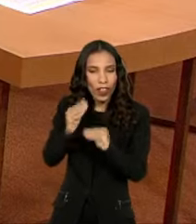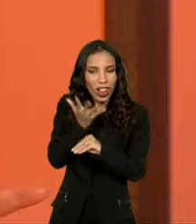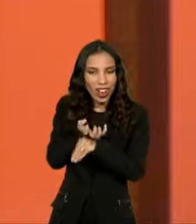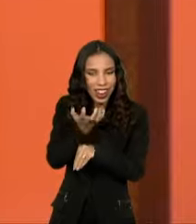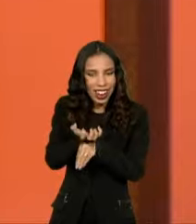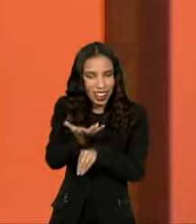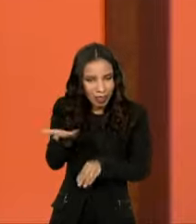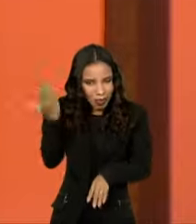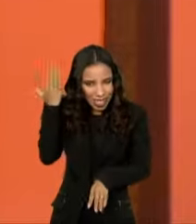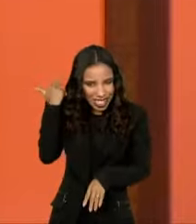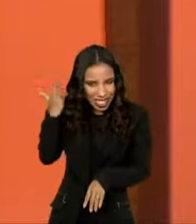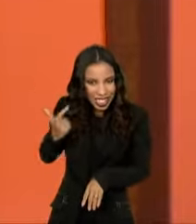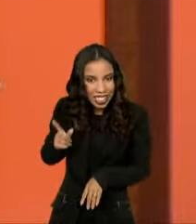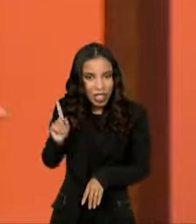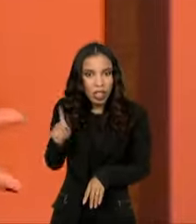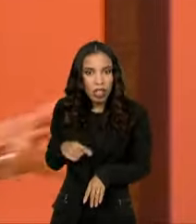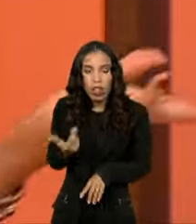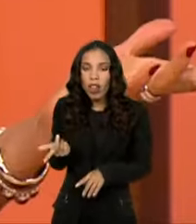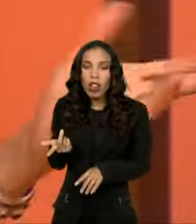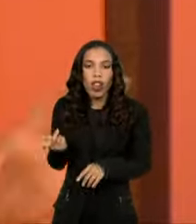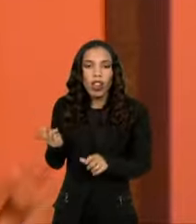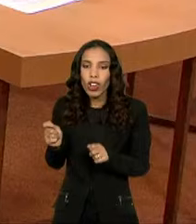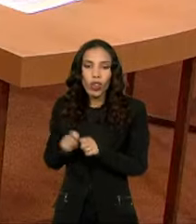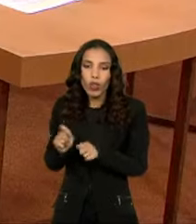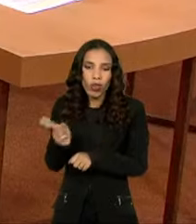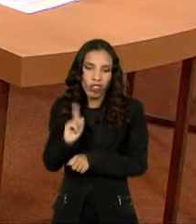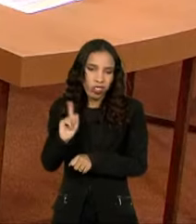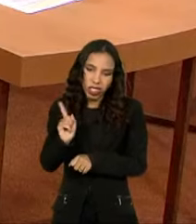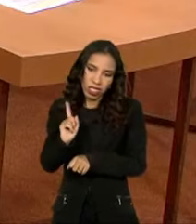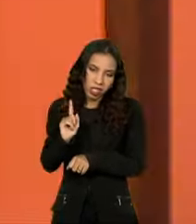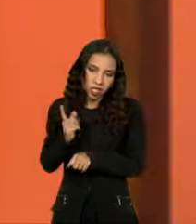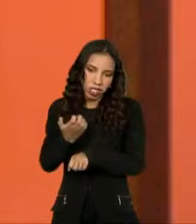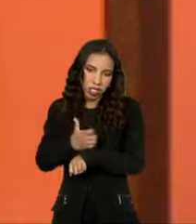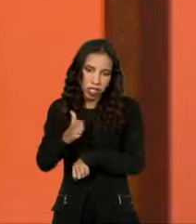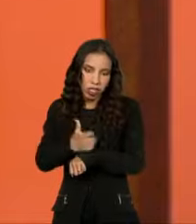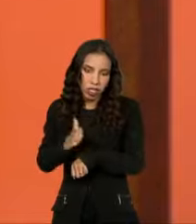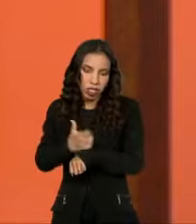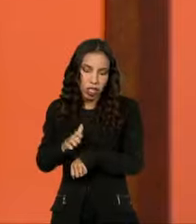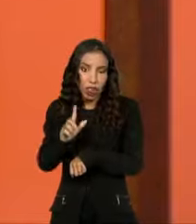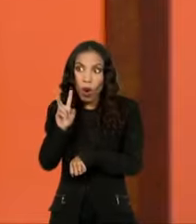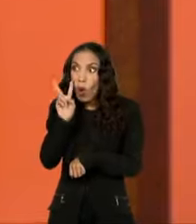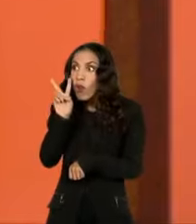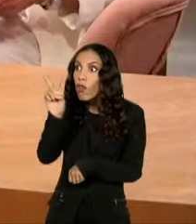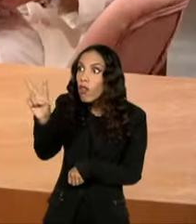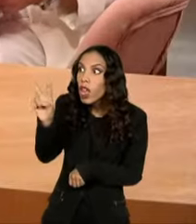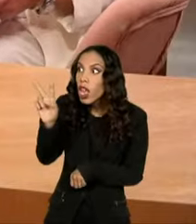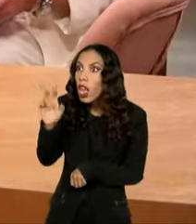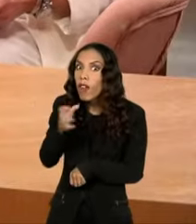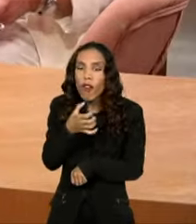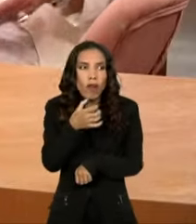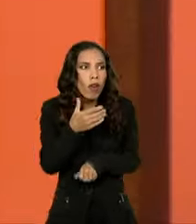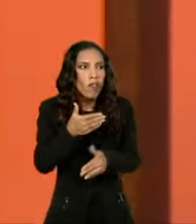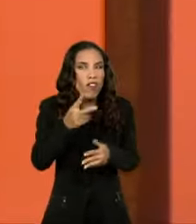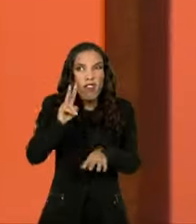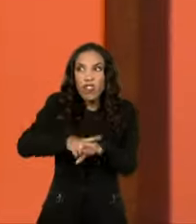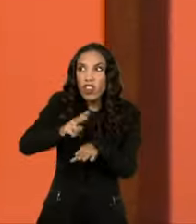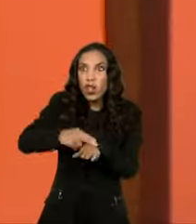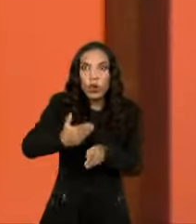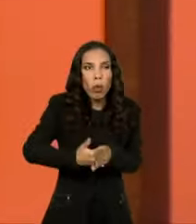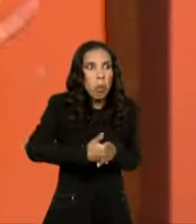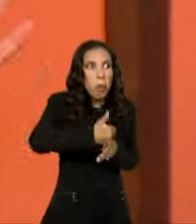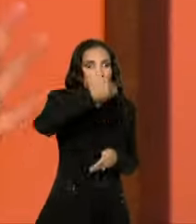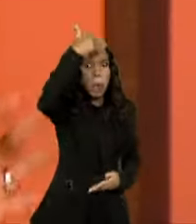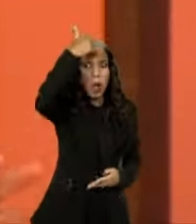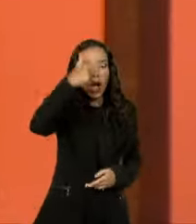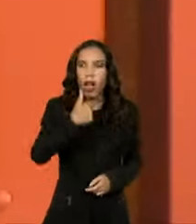Rádio Nacional. E aí eu não fiz estágio. Não... Mas ele te cumprimentou, ele falou boa noite? Não, ele estava gravando, eu fiquei vendo pelo vidro aquela coisa assim, tudo